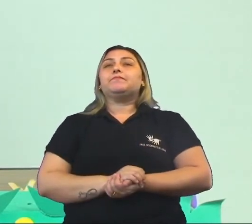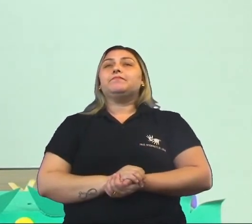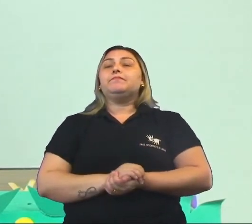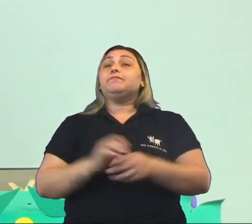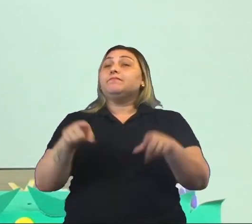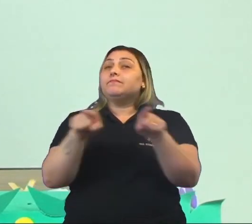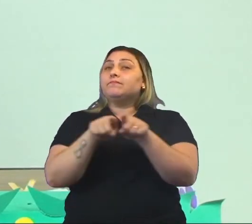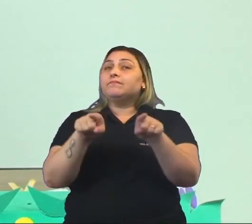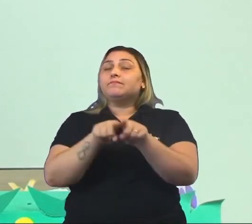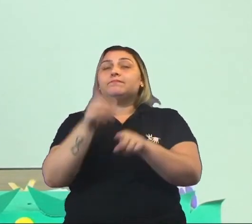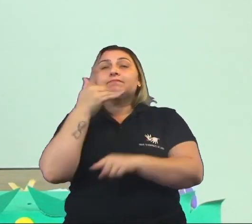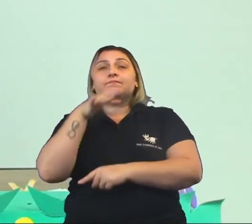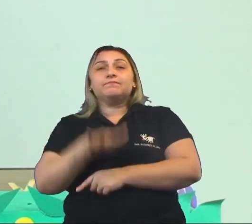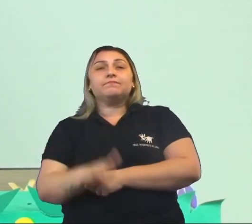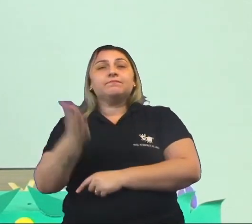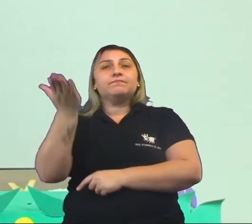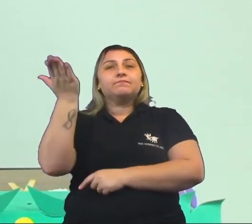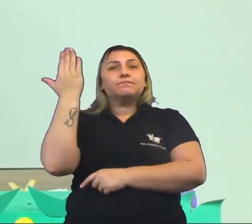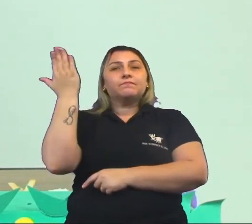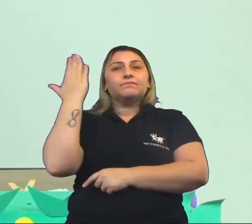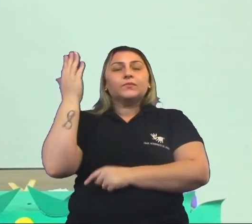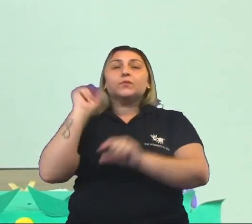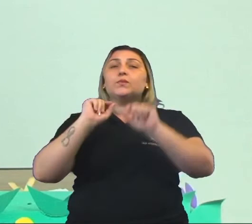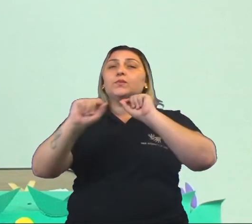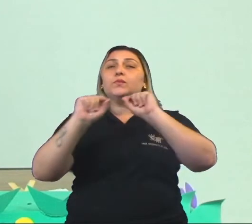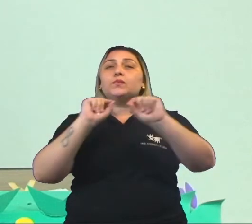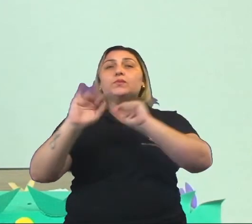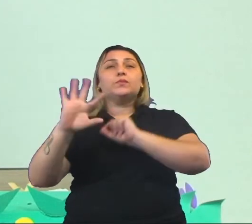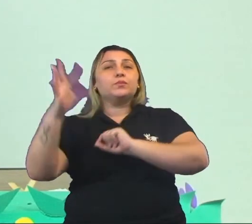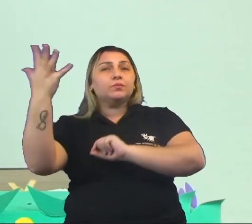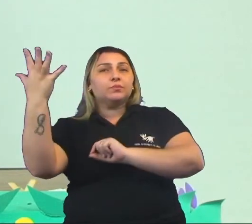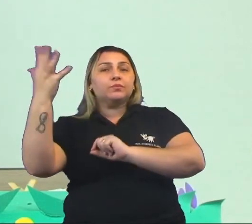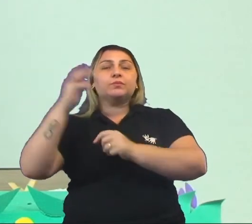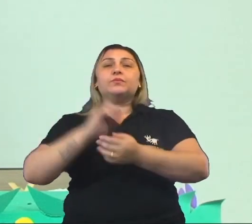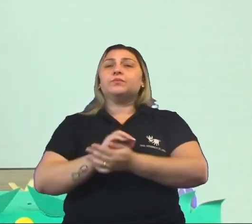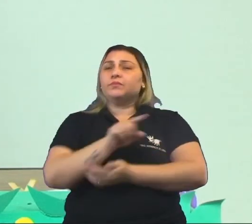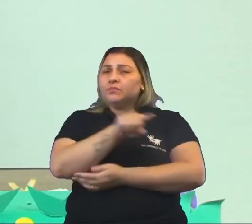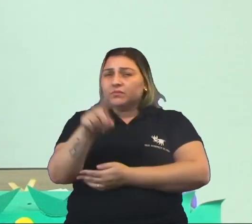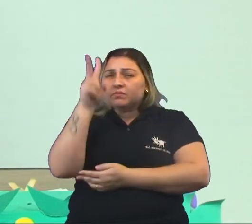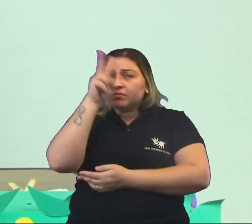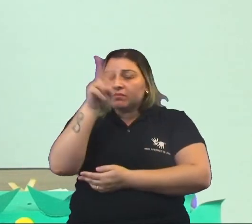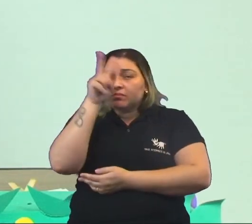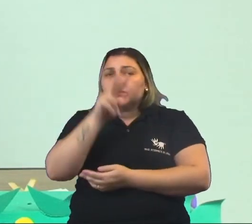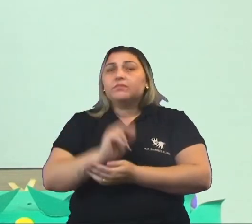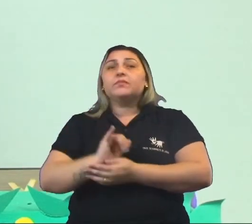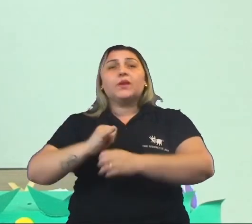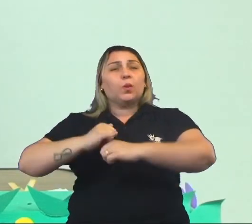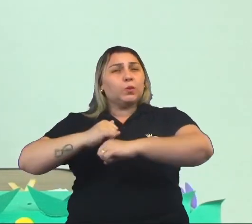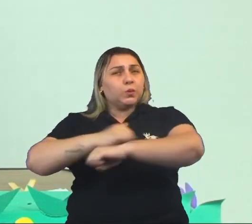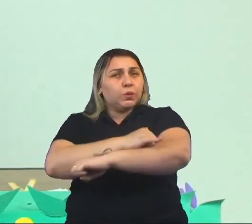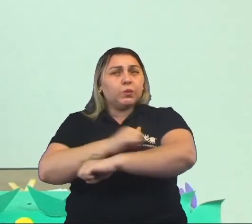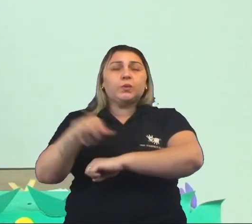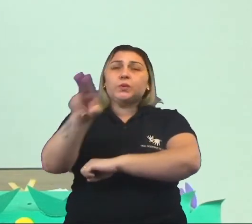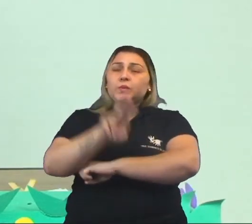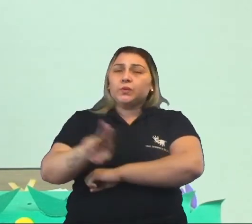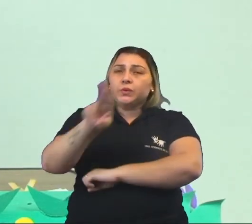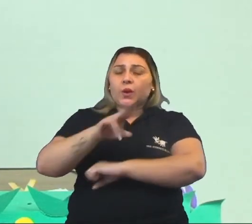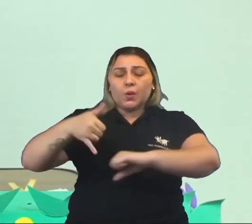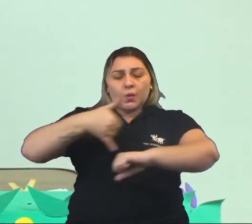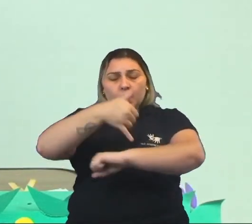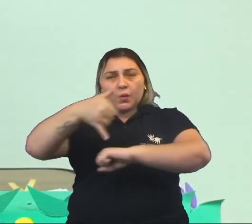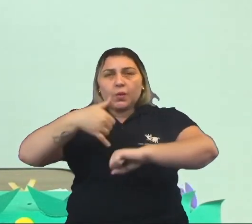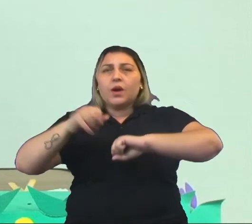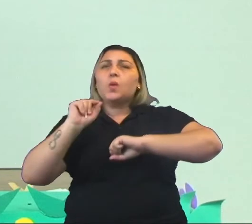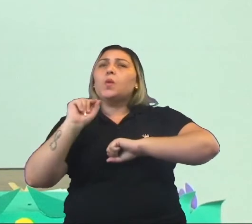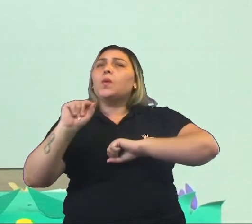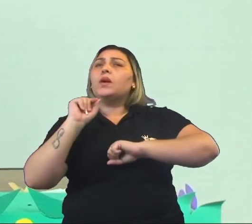E também, crianças, no passado, o que ocorria? Alguém lembra? A gordura utilizada, o óleo era o